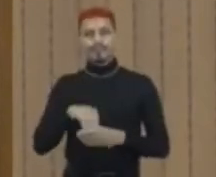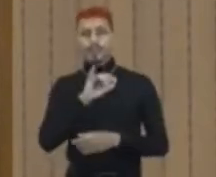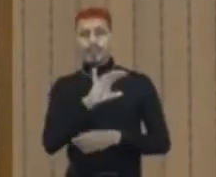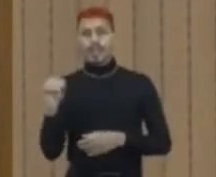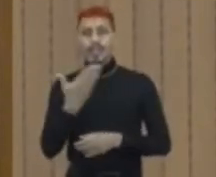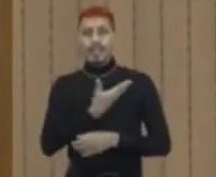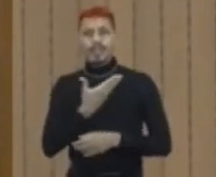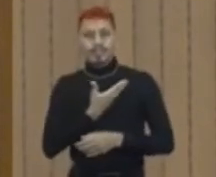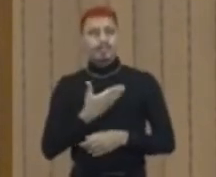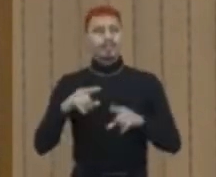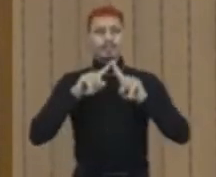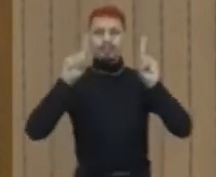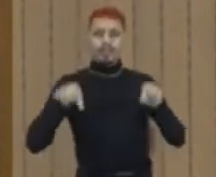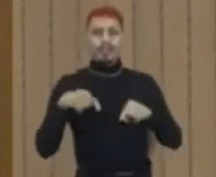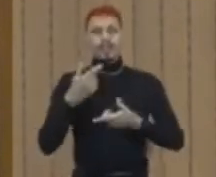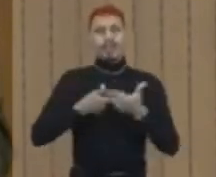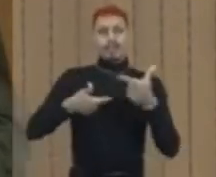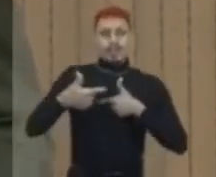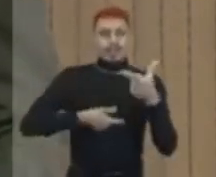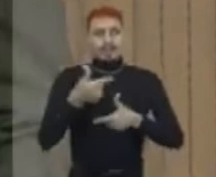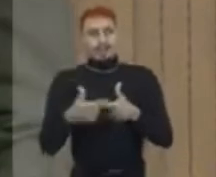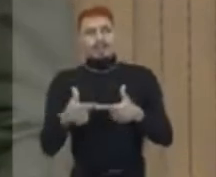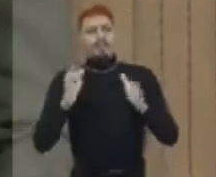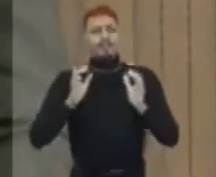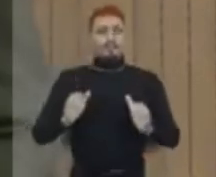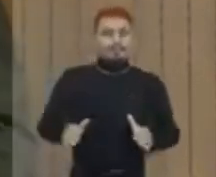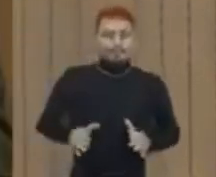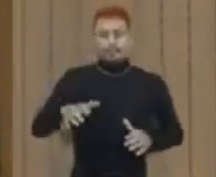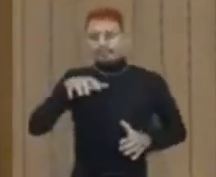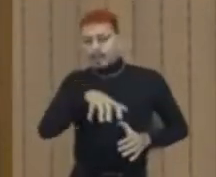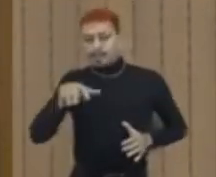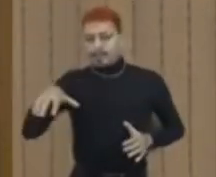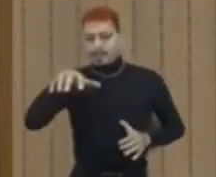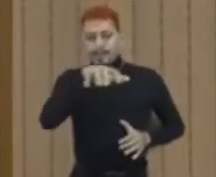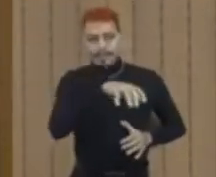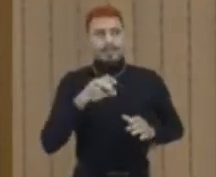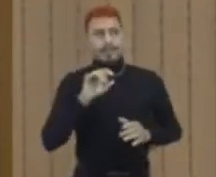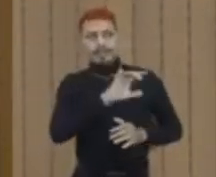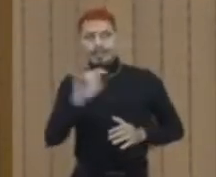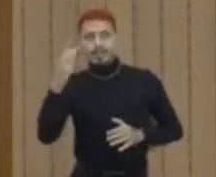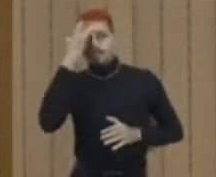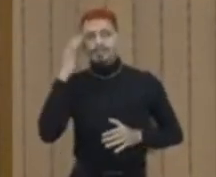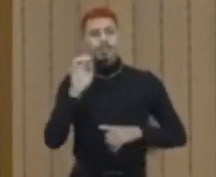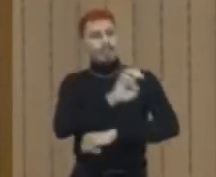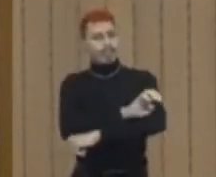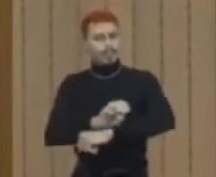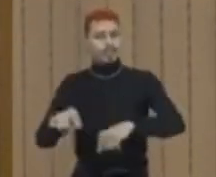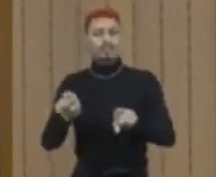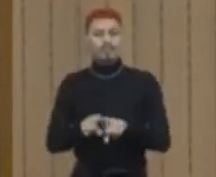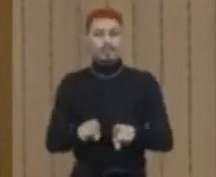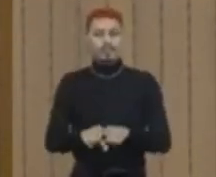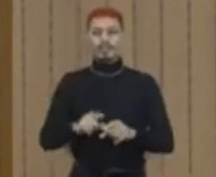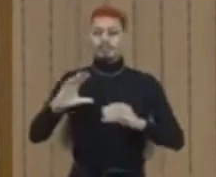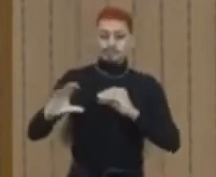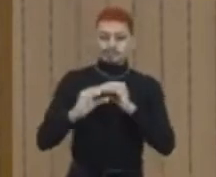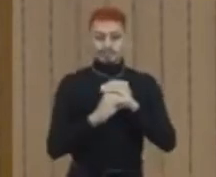uma dos servidores, enfim, dos coordenadores, setores. Cada um que pôde, dos estagiários, dos